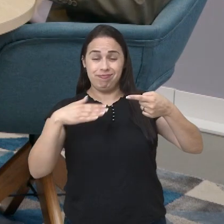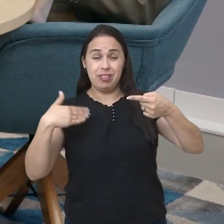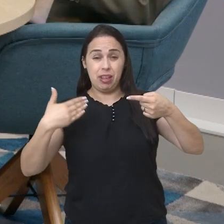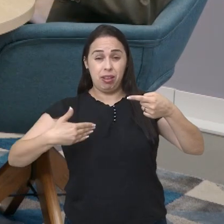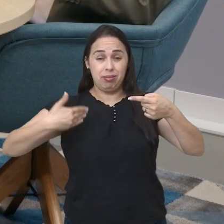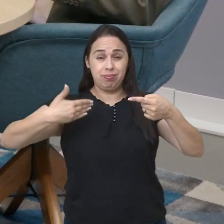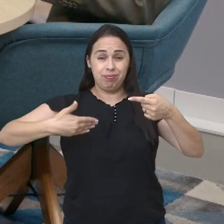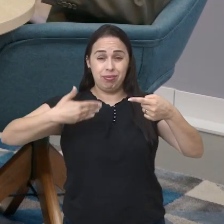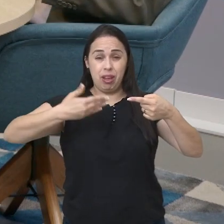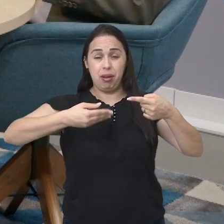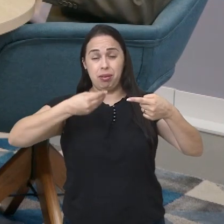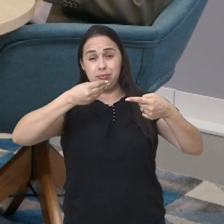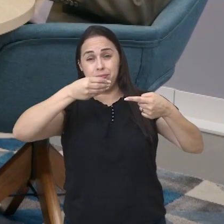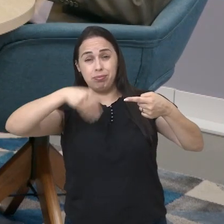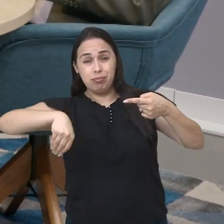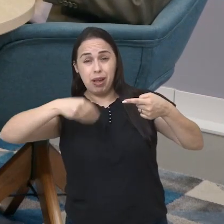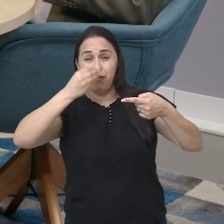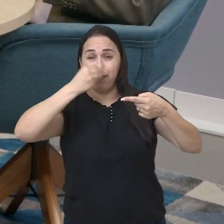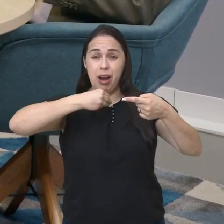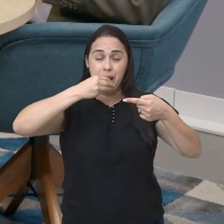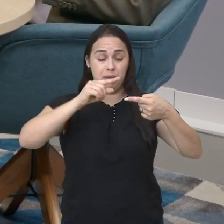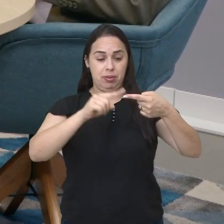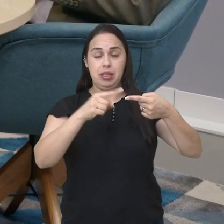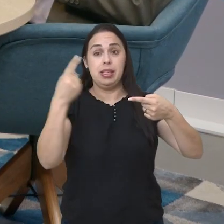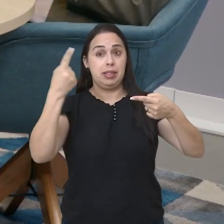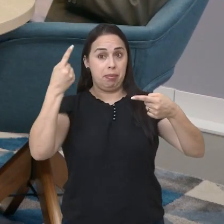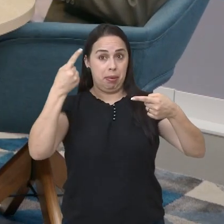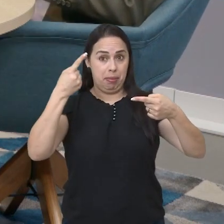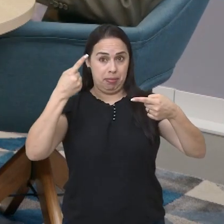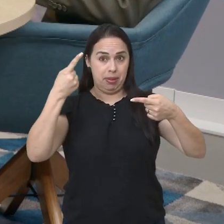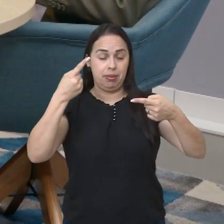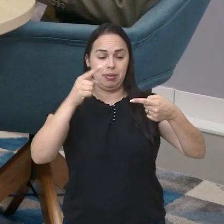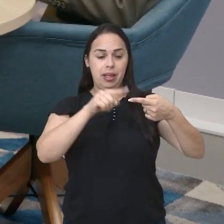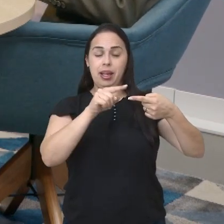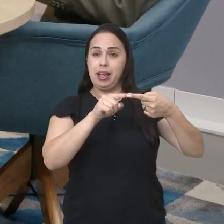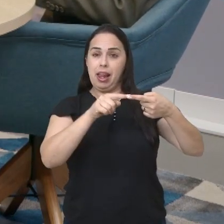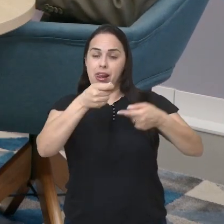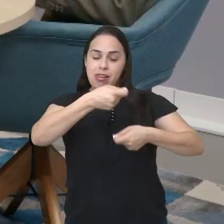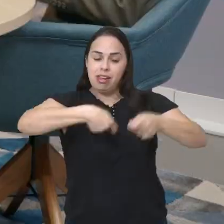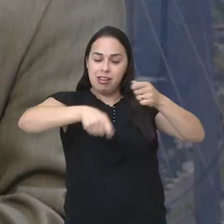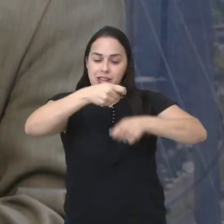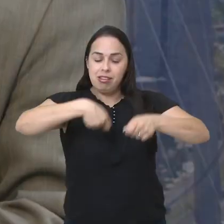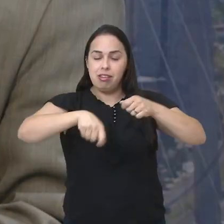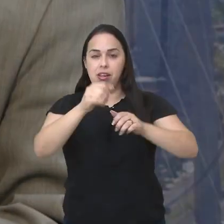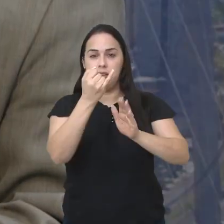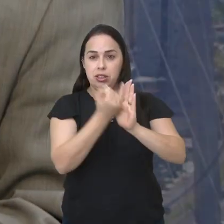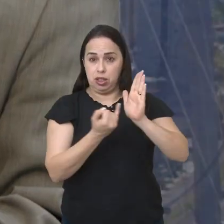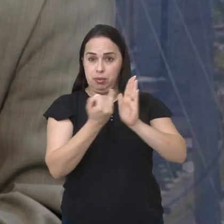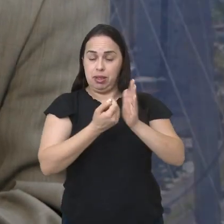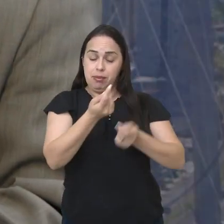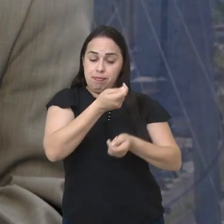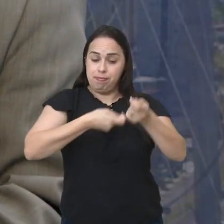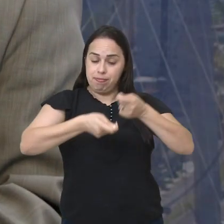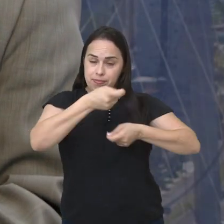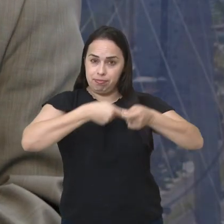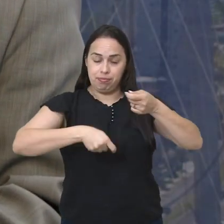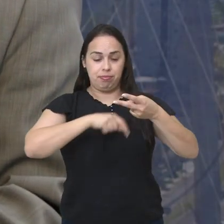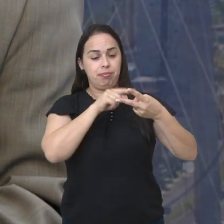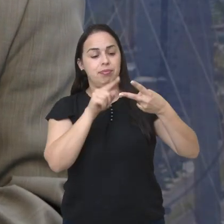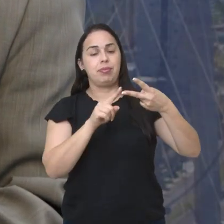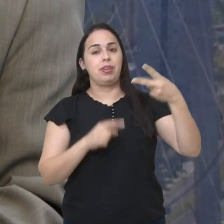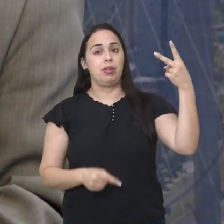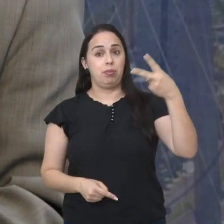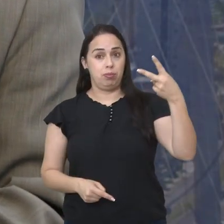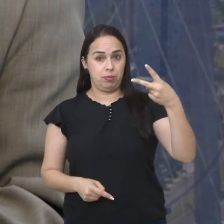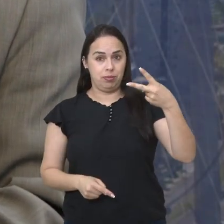né? O poder público é sempre o primeiro setor, que é aquele que administra todos os impostos, todos os tributos. Tem o segundo setor,